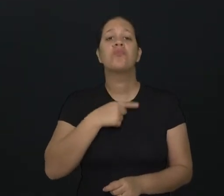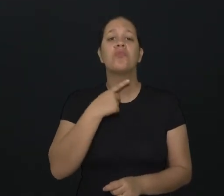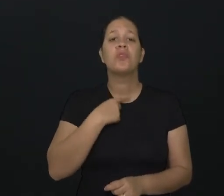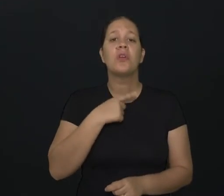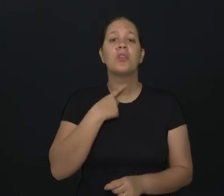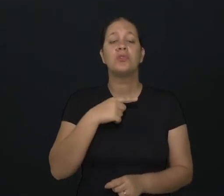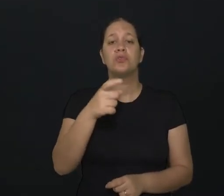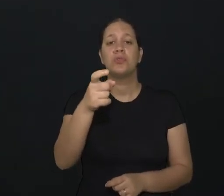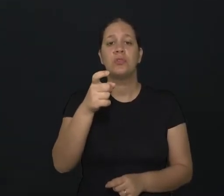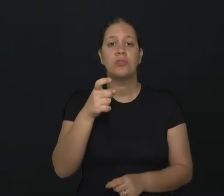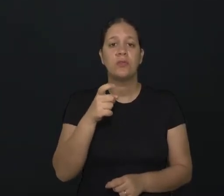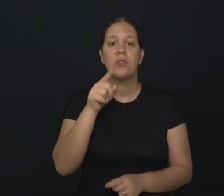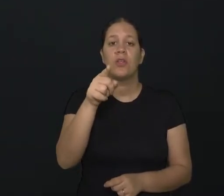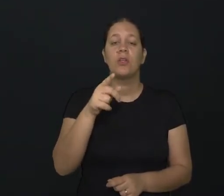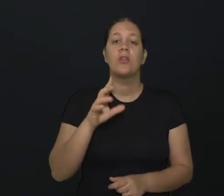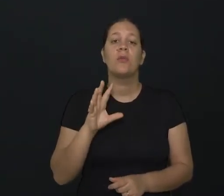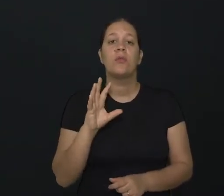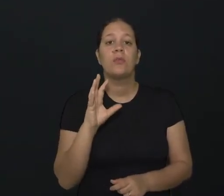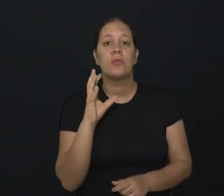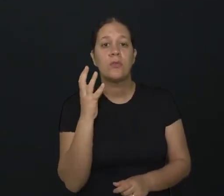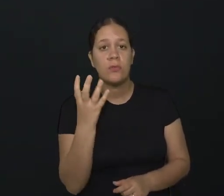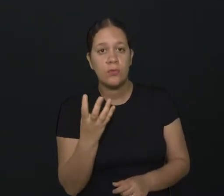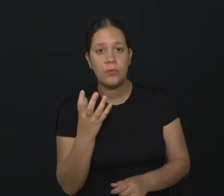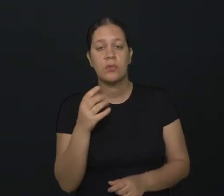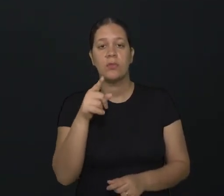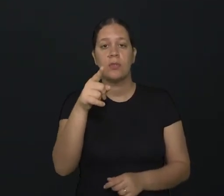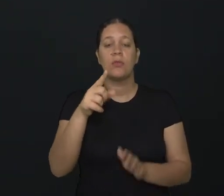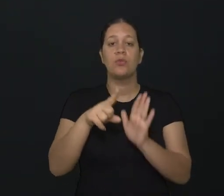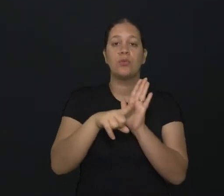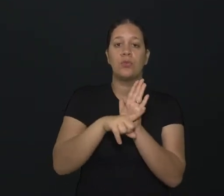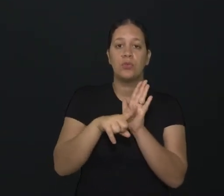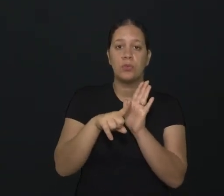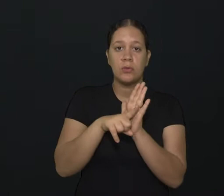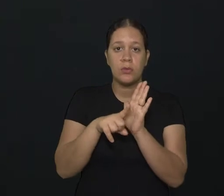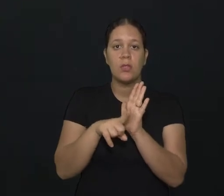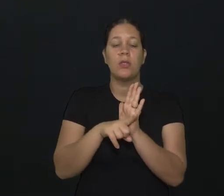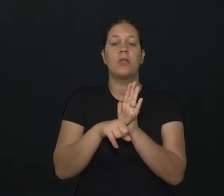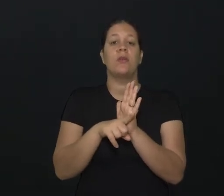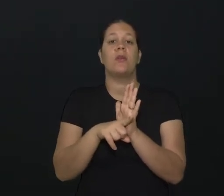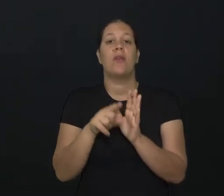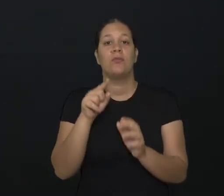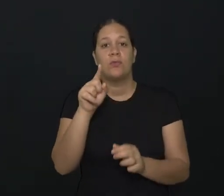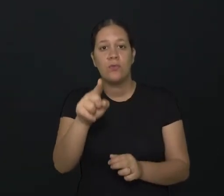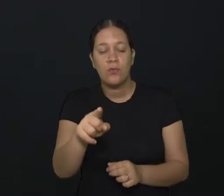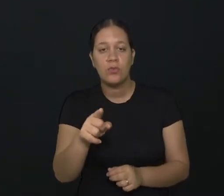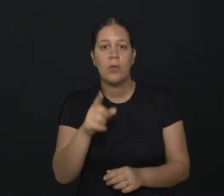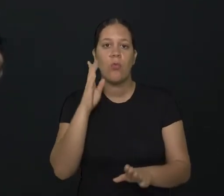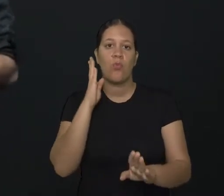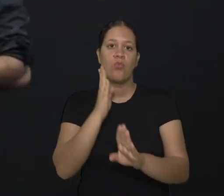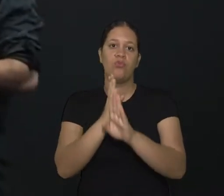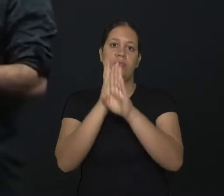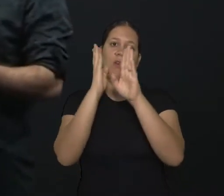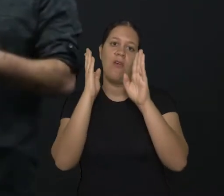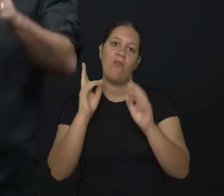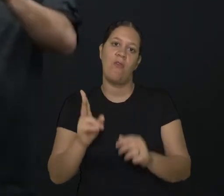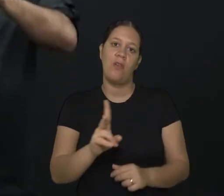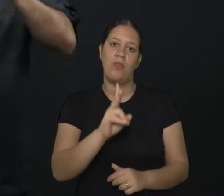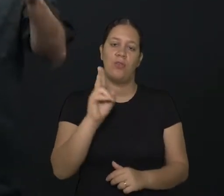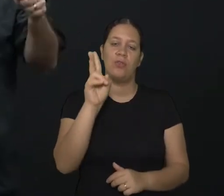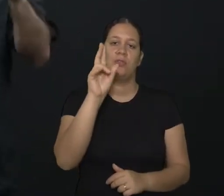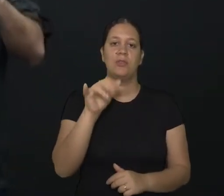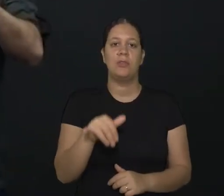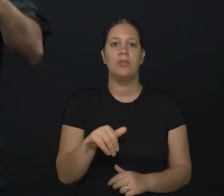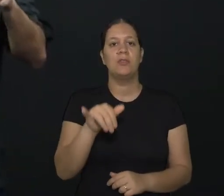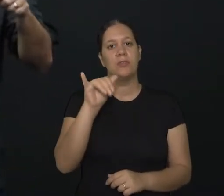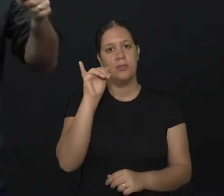quiser para x, tu tens que resolver essa operaçãozinha de subtração para aí sim você achar o valor de y,